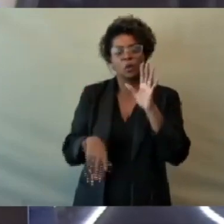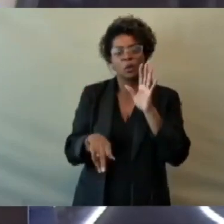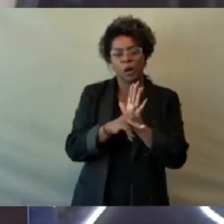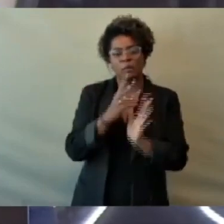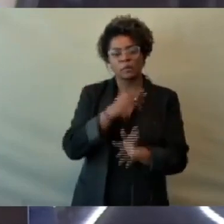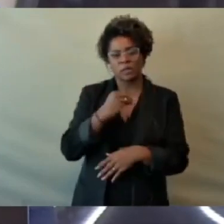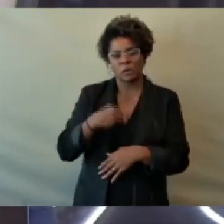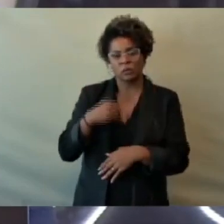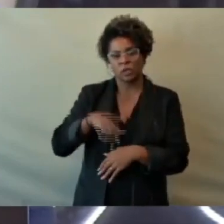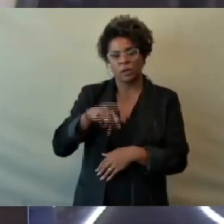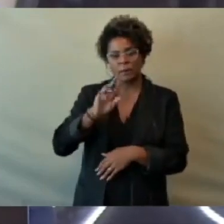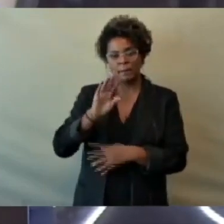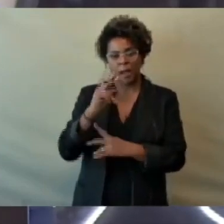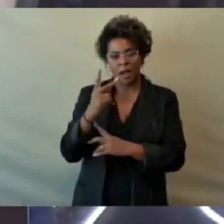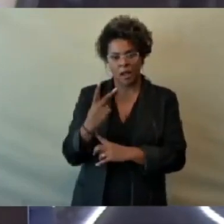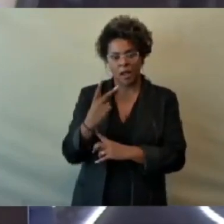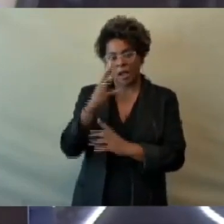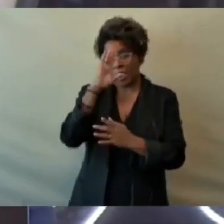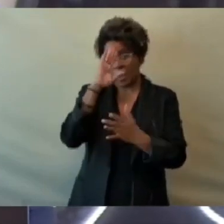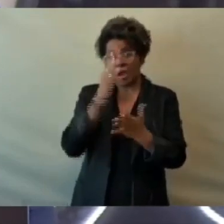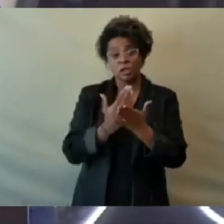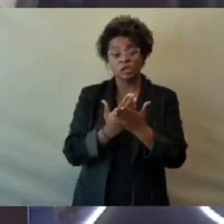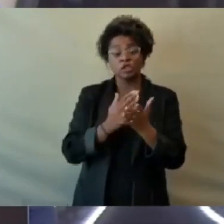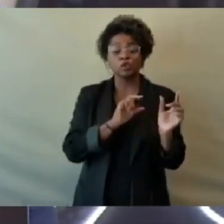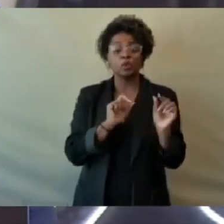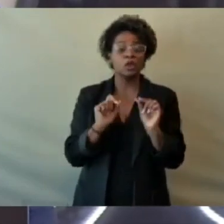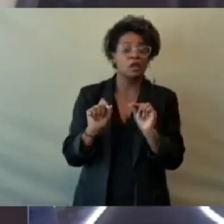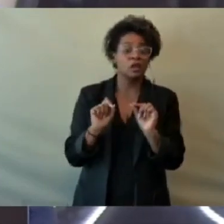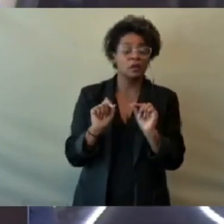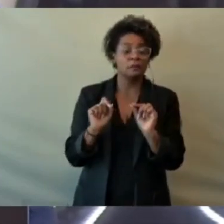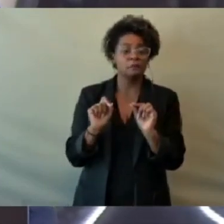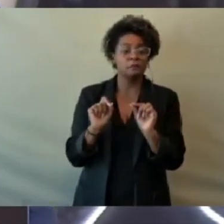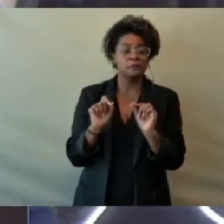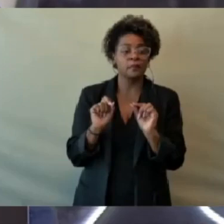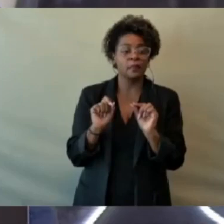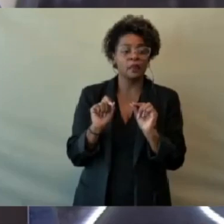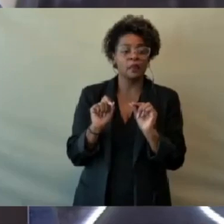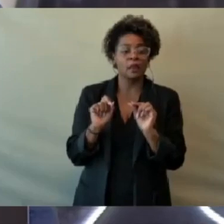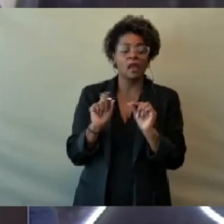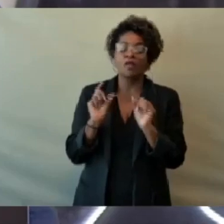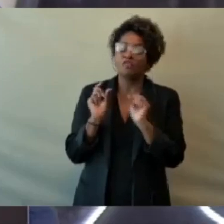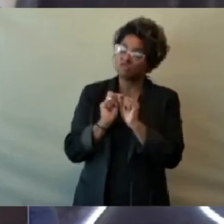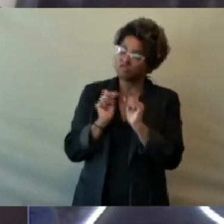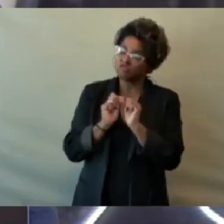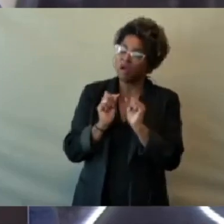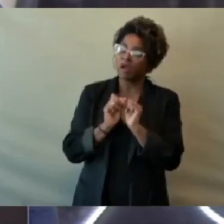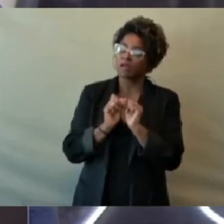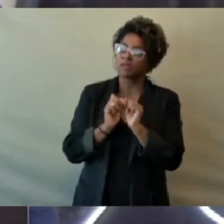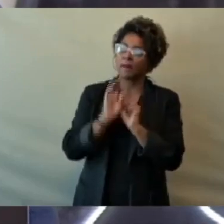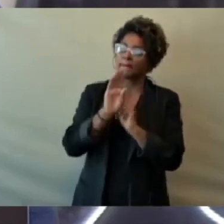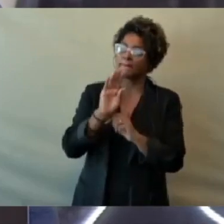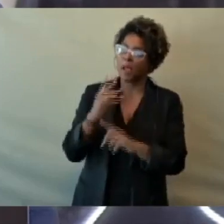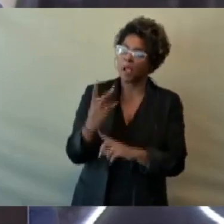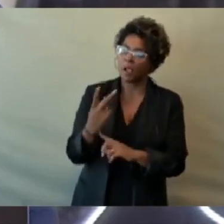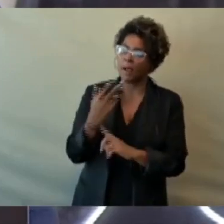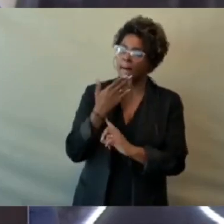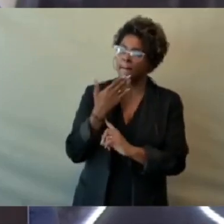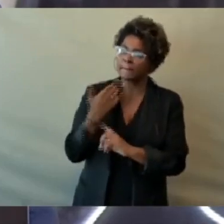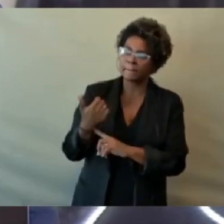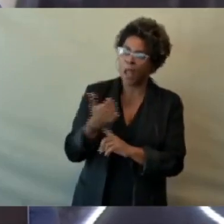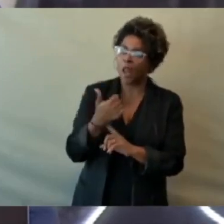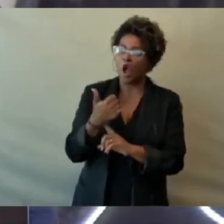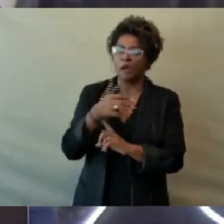que com isso a gente está fazendo com que a cidade possa melhorar na saúde na cultura na